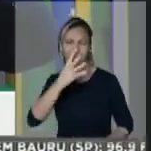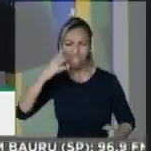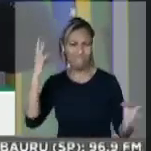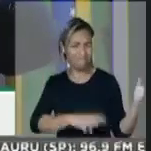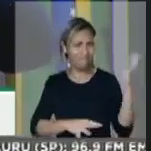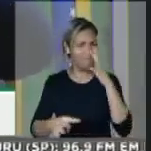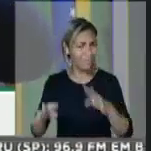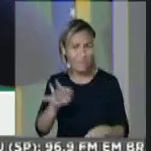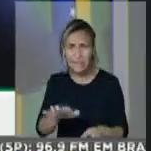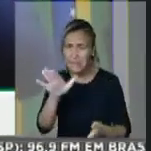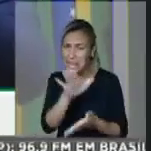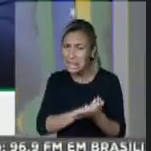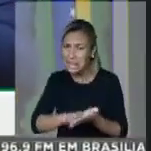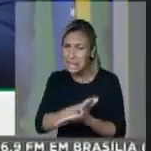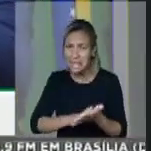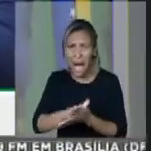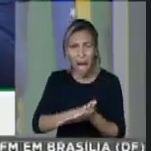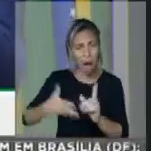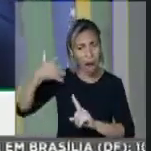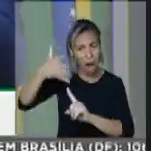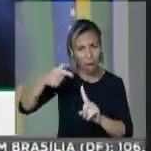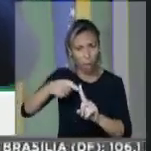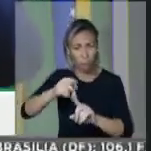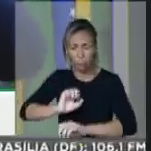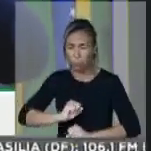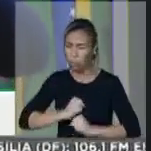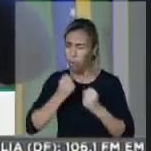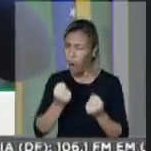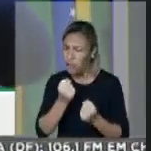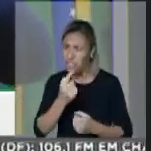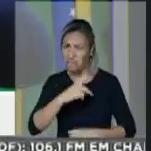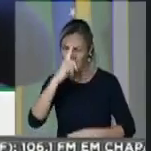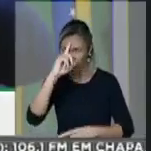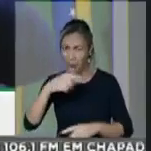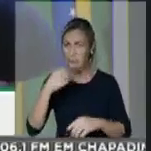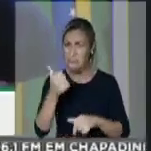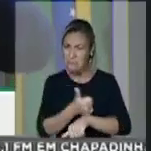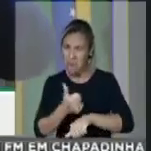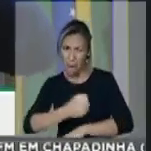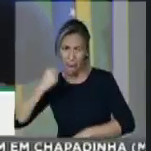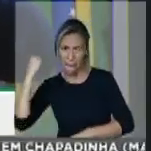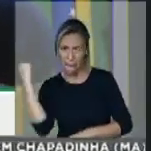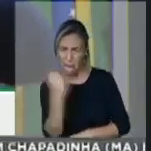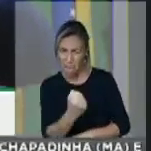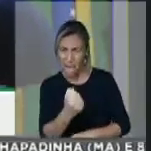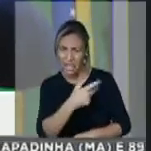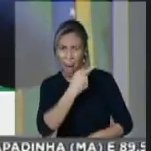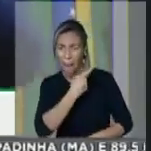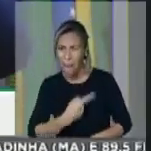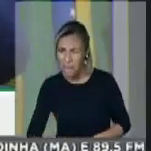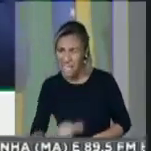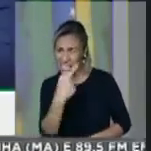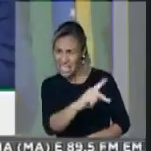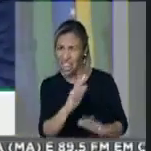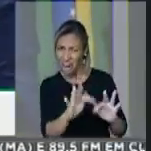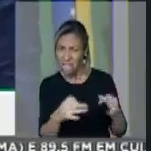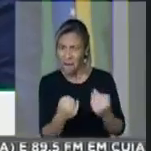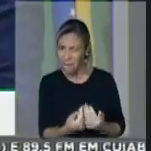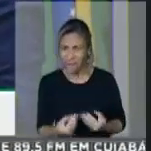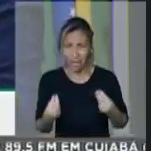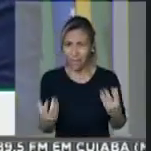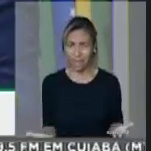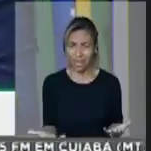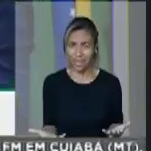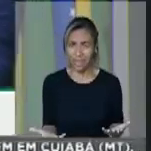condenando esse discurso que pede o assassinato do presidente e de sua